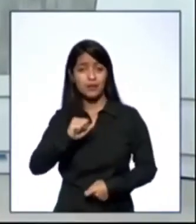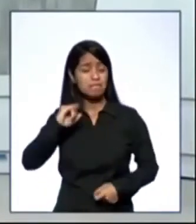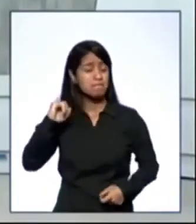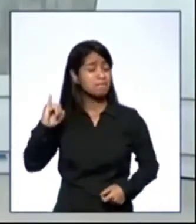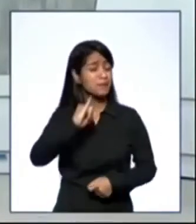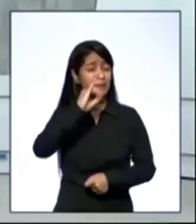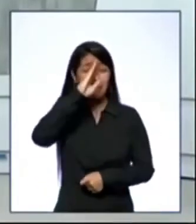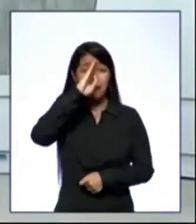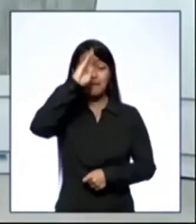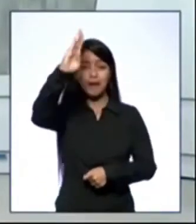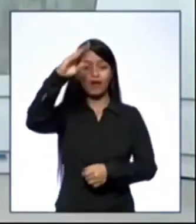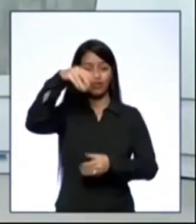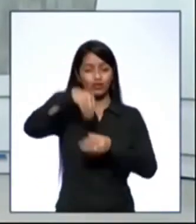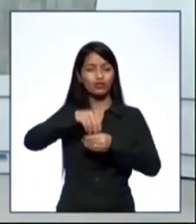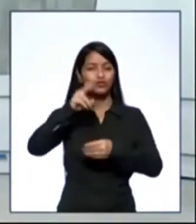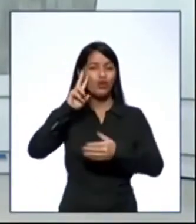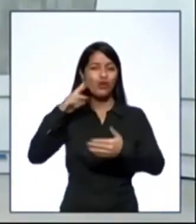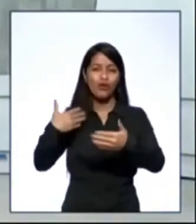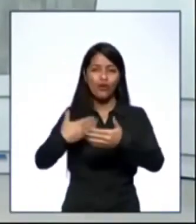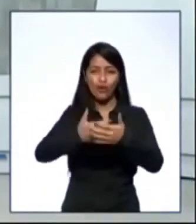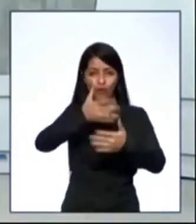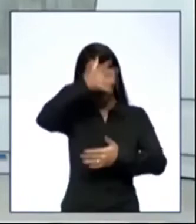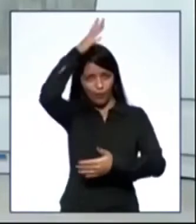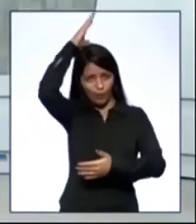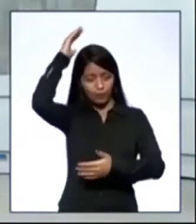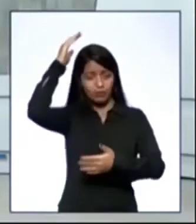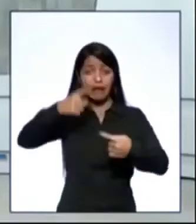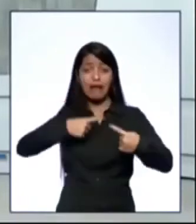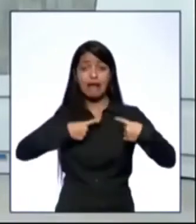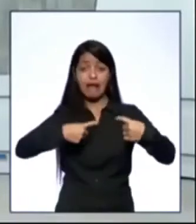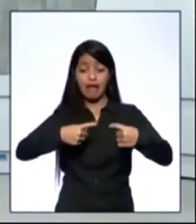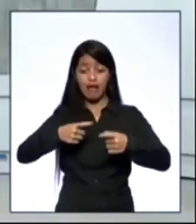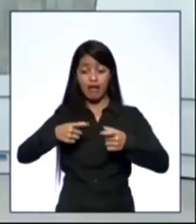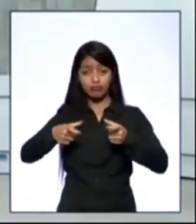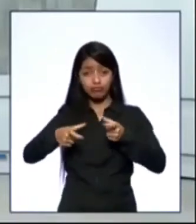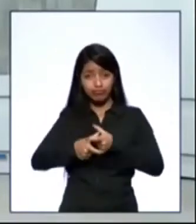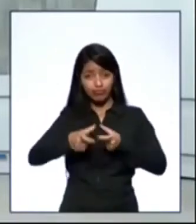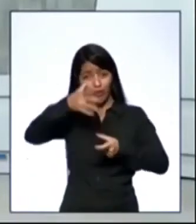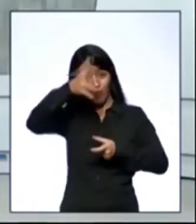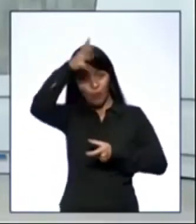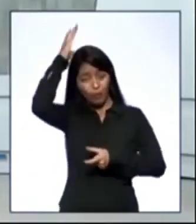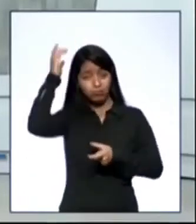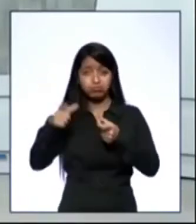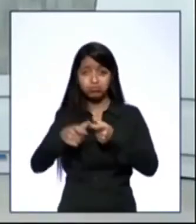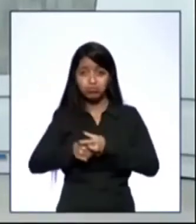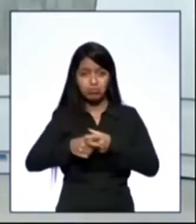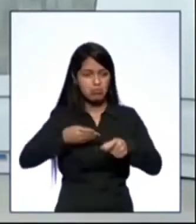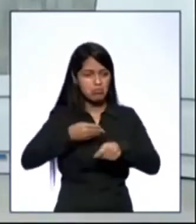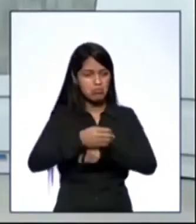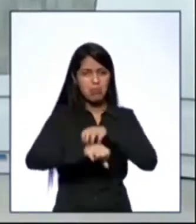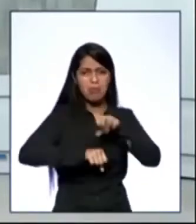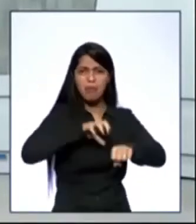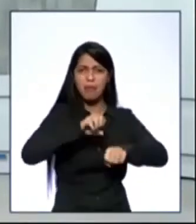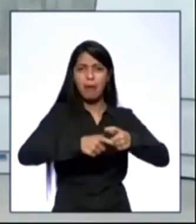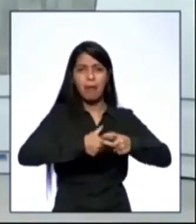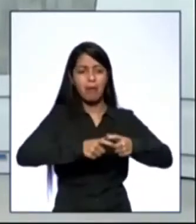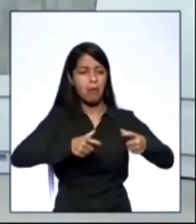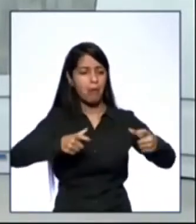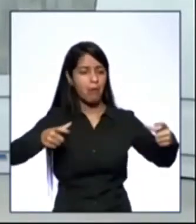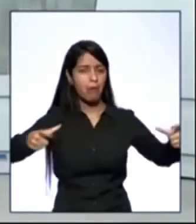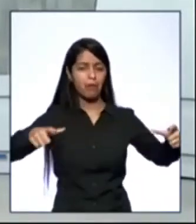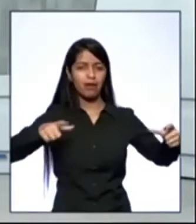história da expansão romana. Essas guerras transformou Roma de uma cidadezinha já para um território gigante no entorno do mar